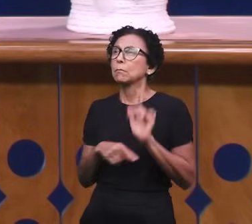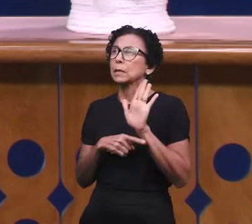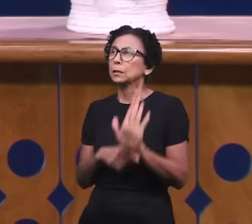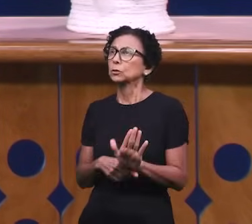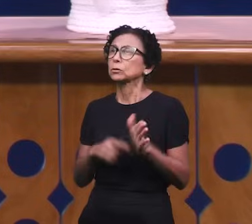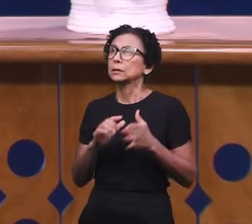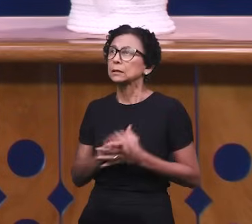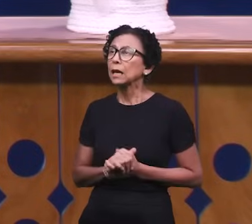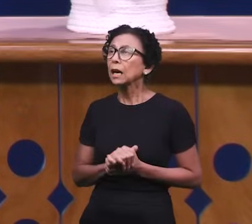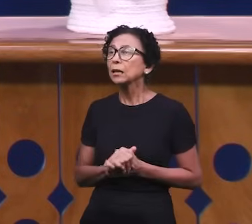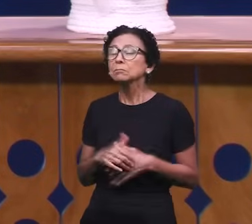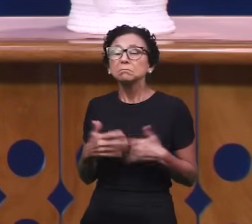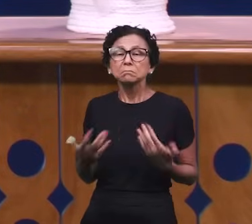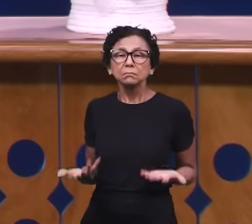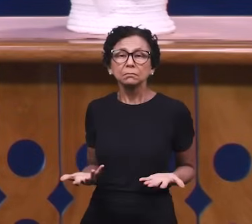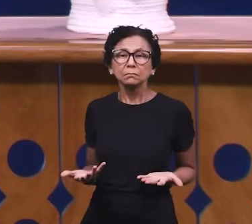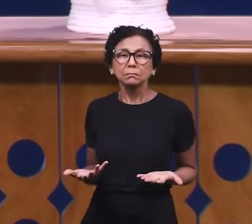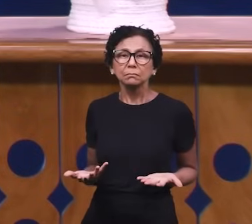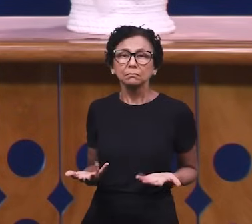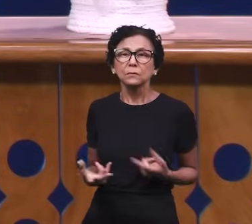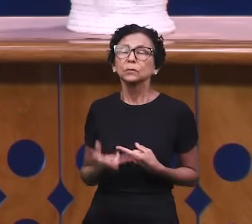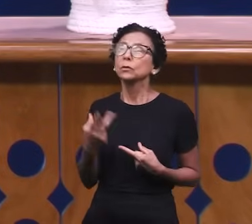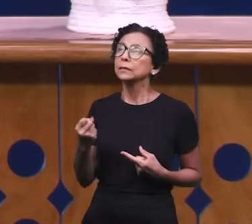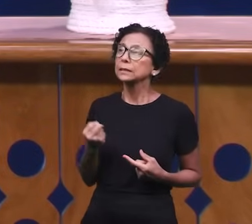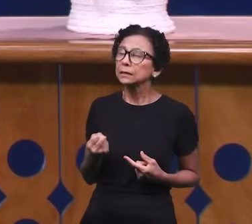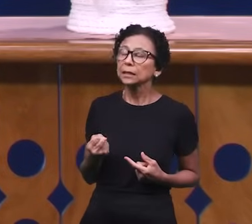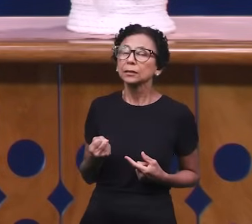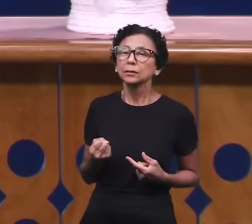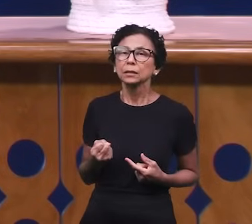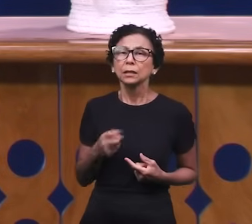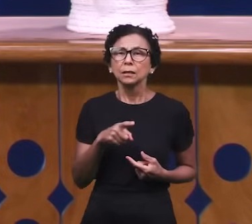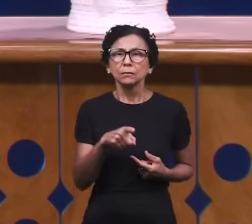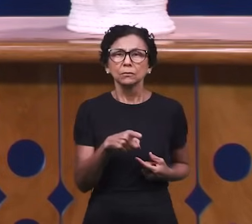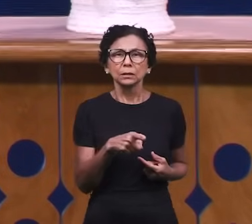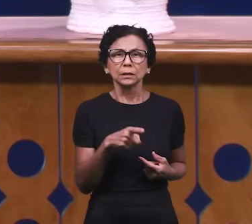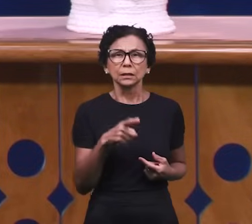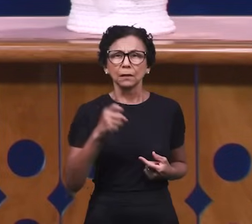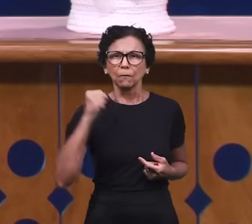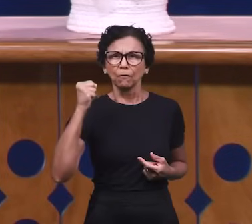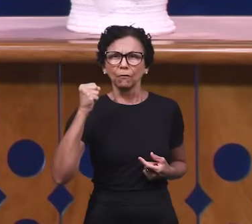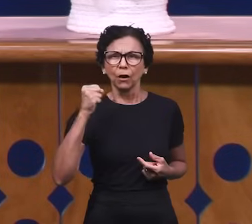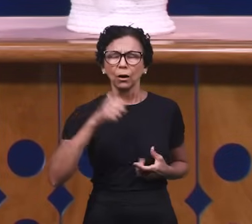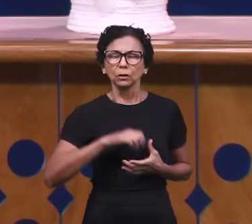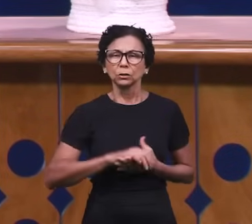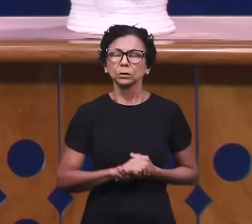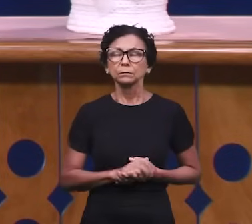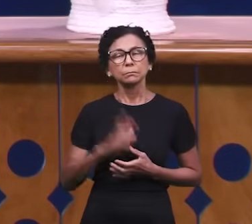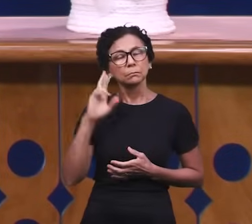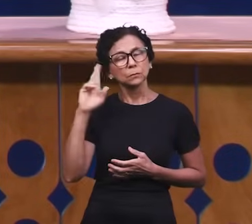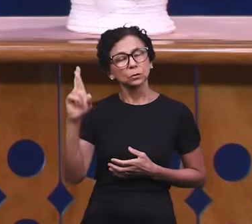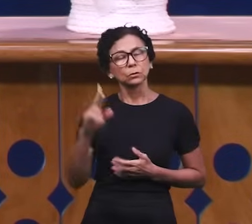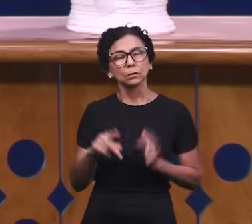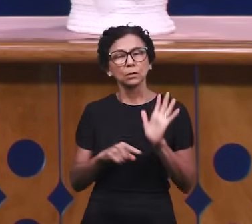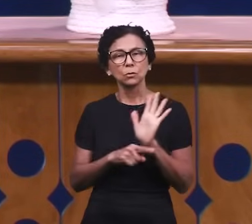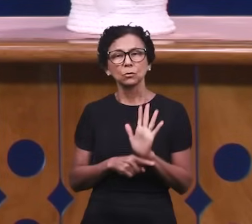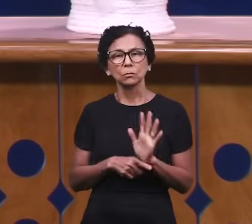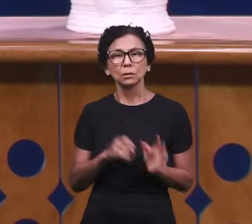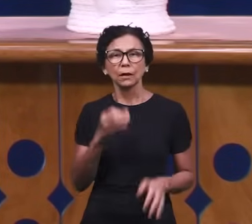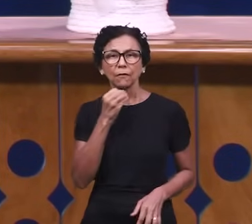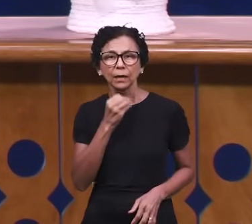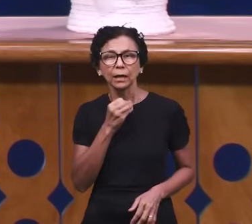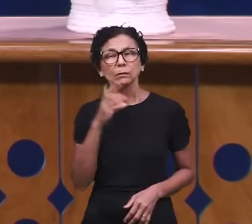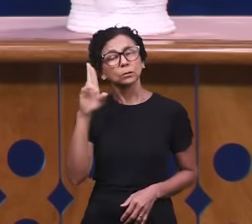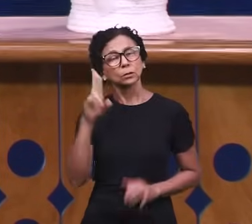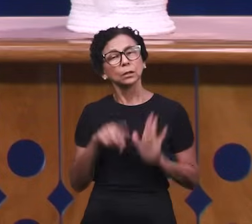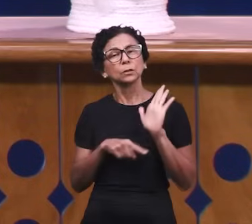livrar o forte ou livrar o fraco. Você tá fraca, estou fraco. Deus pode te livrar. Ah, eu estou muito forte. Deus pode livrar também,